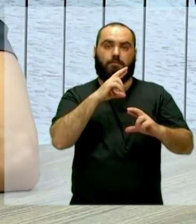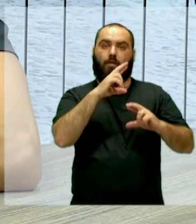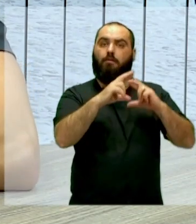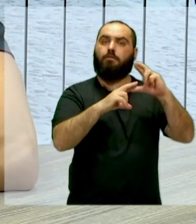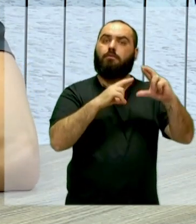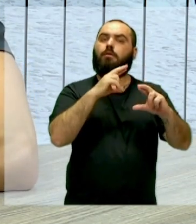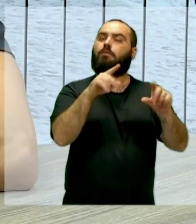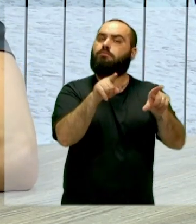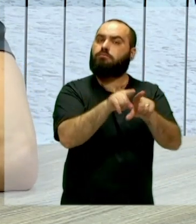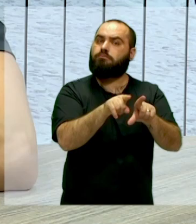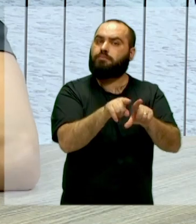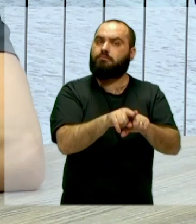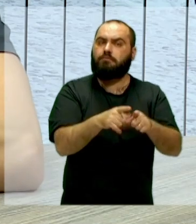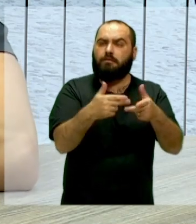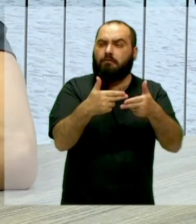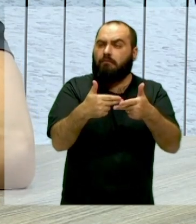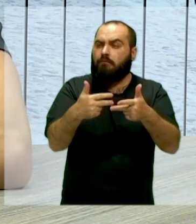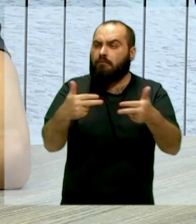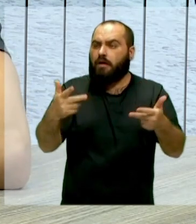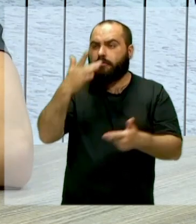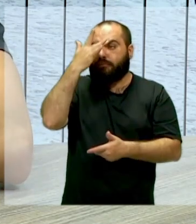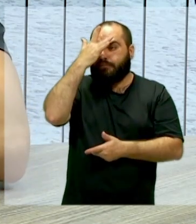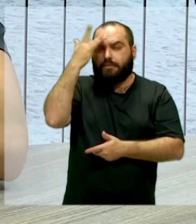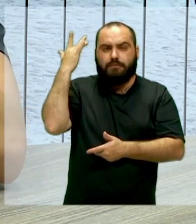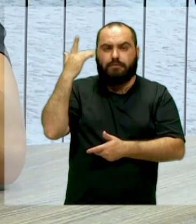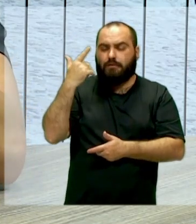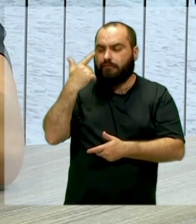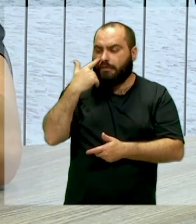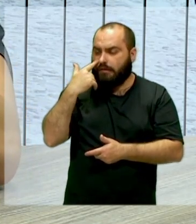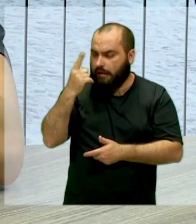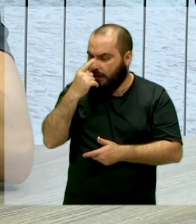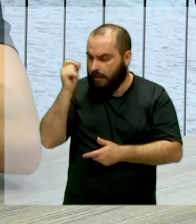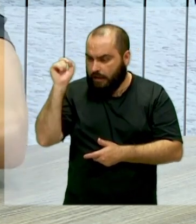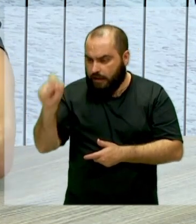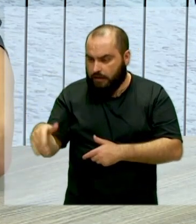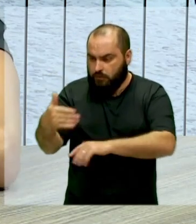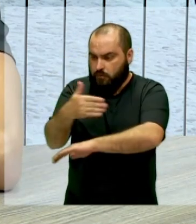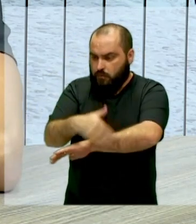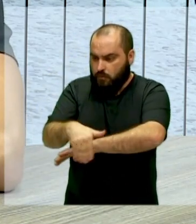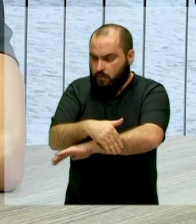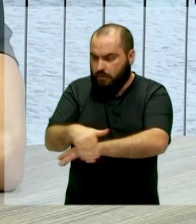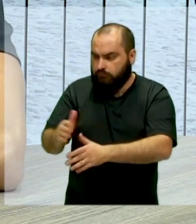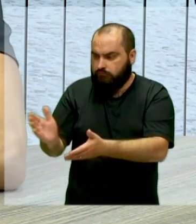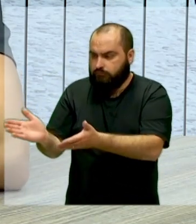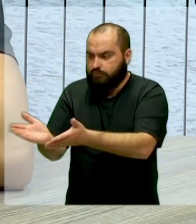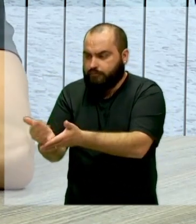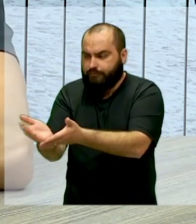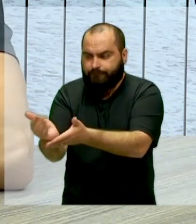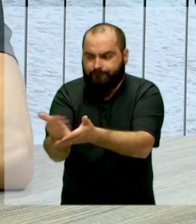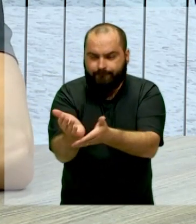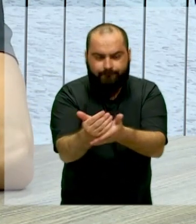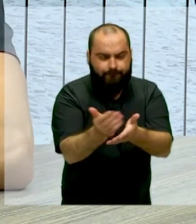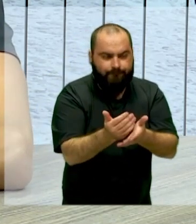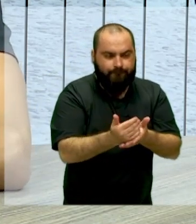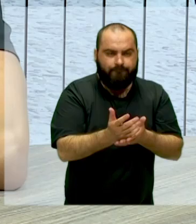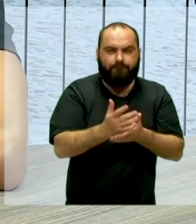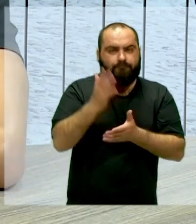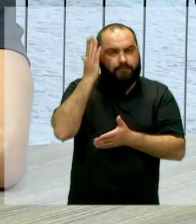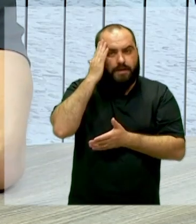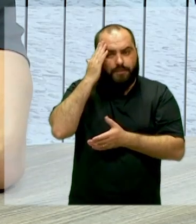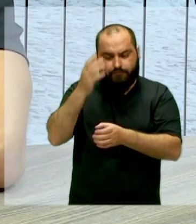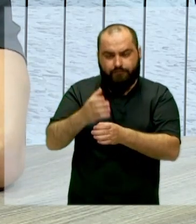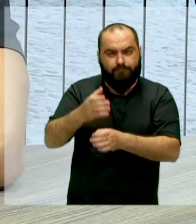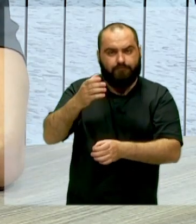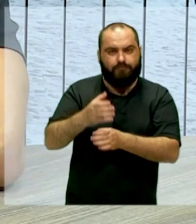quantas pessoas a gente não vê que junta uma latinha né E que que tira dali uma renda extra né Por